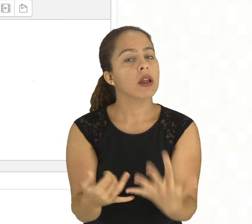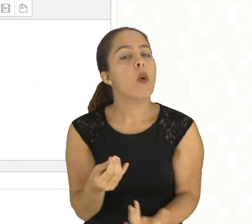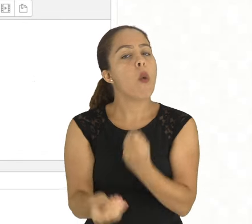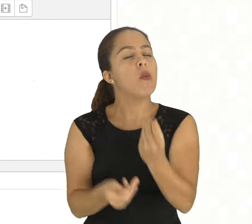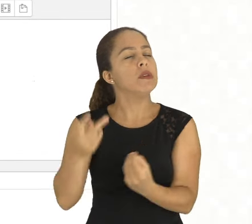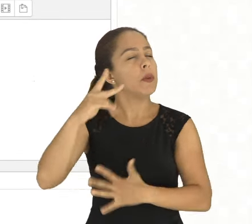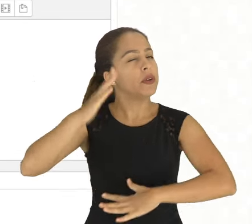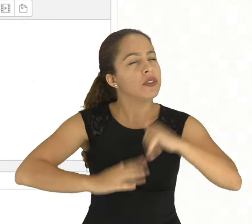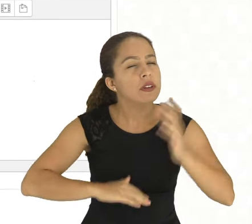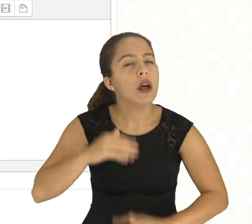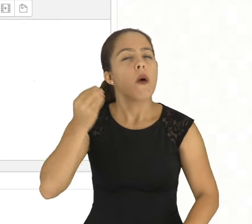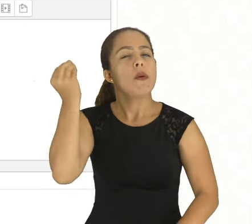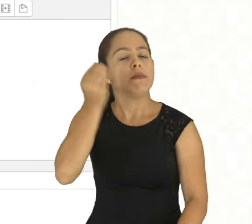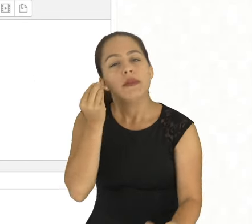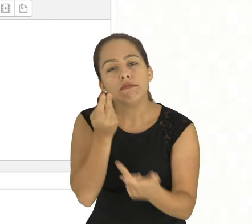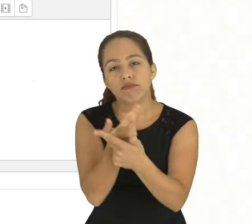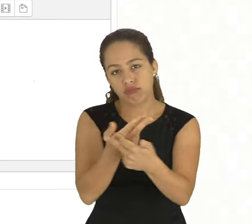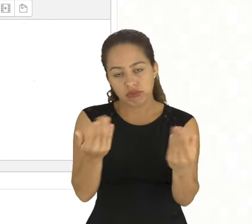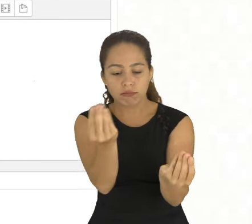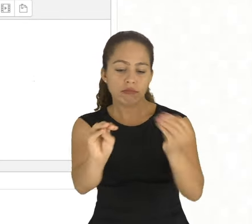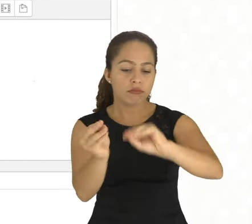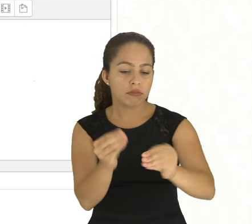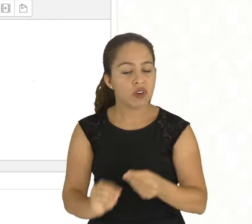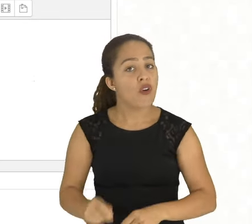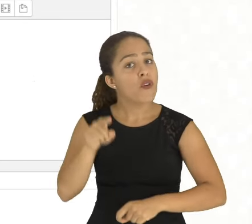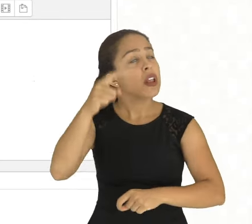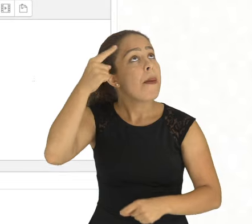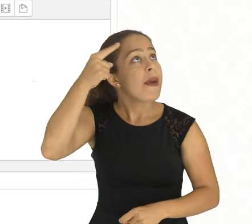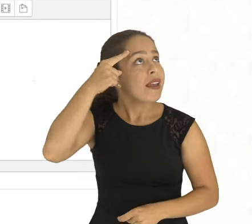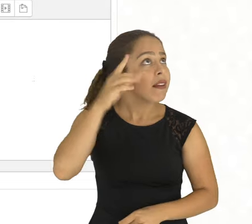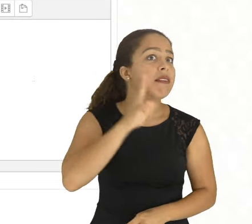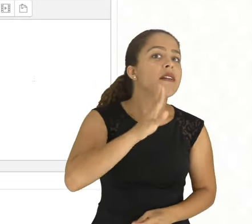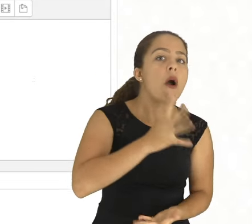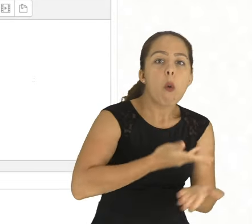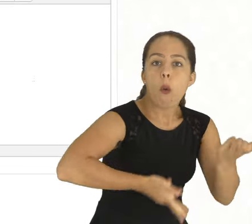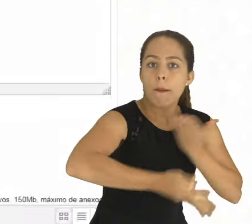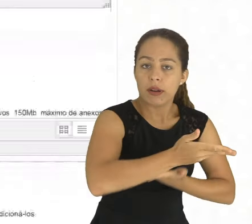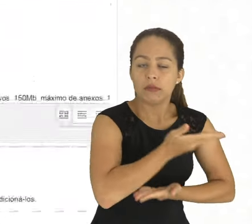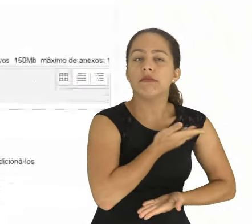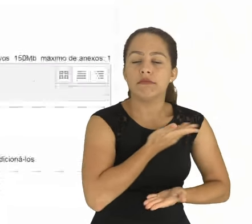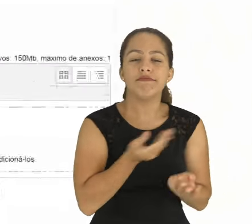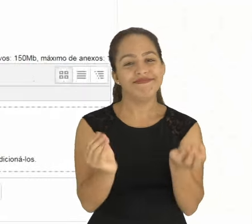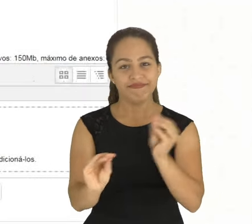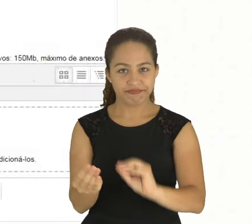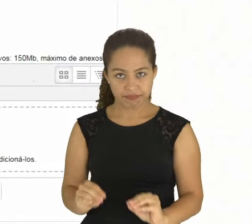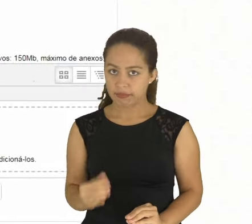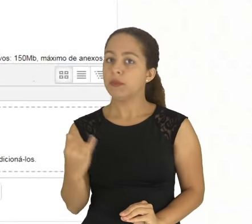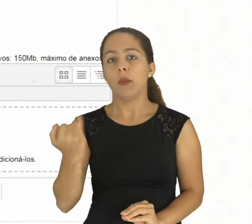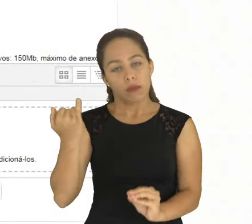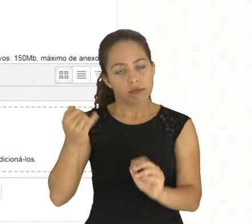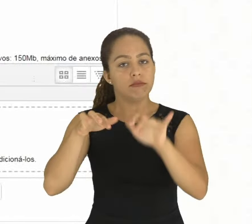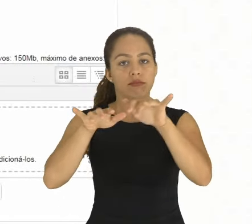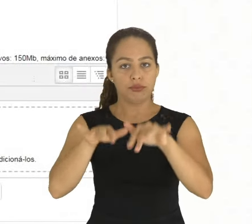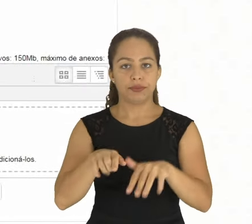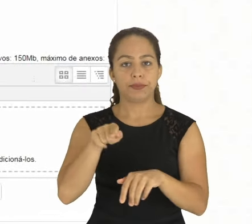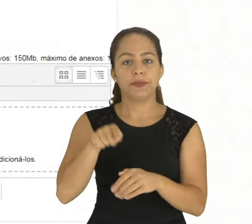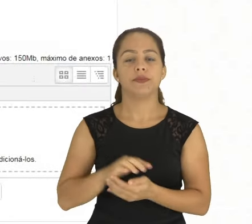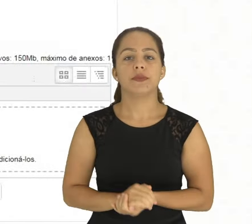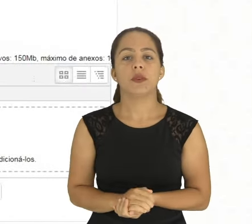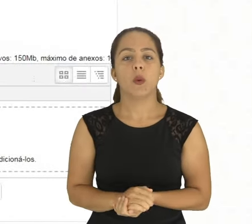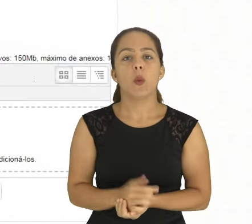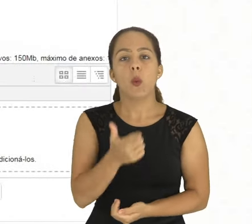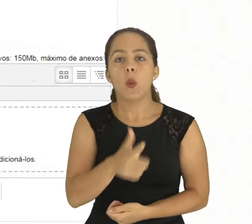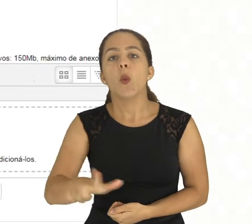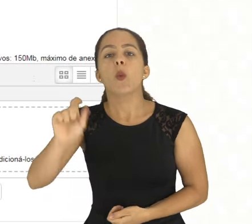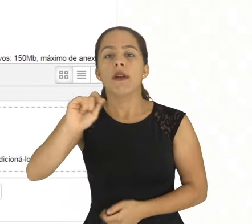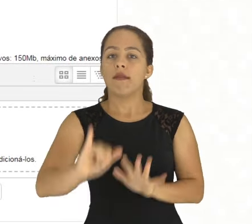ou já fez, suas habilidades ou o que você achar legal para compartilhar com seus colegas. Outro campo muito importante também é o